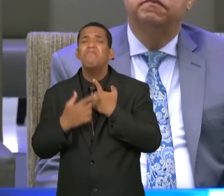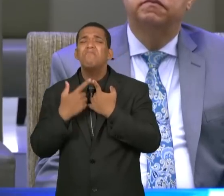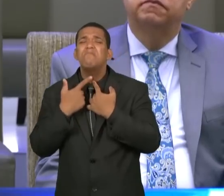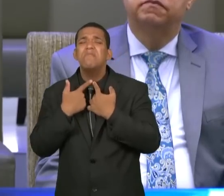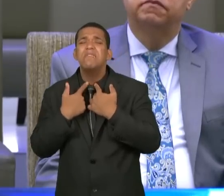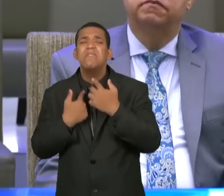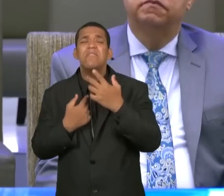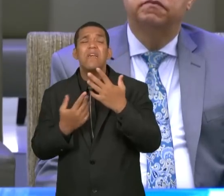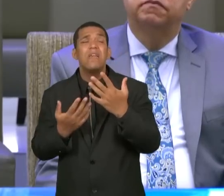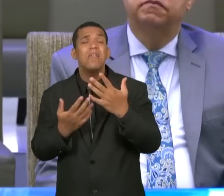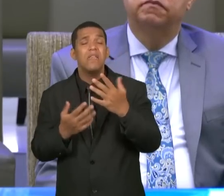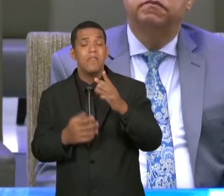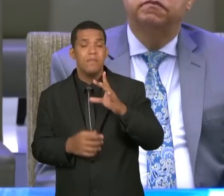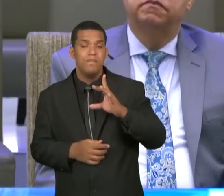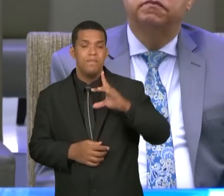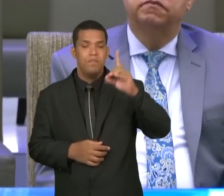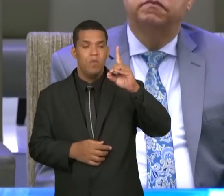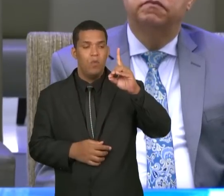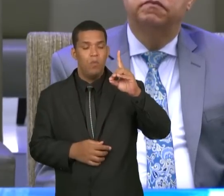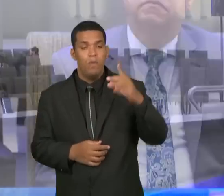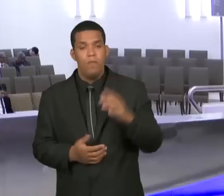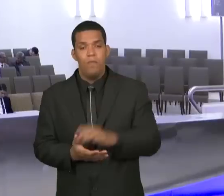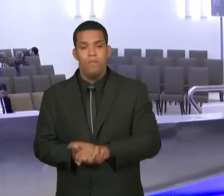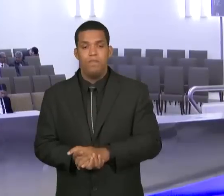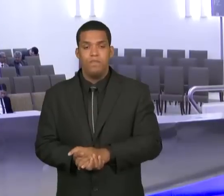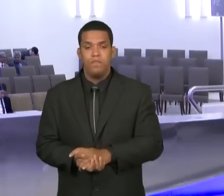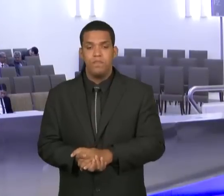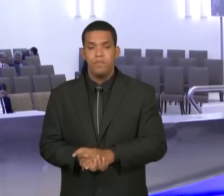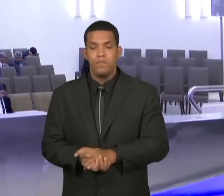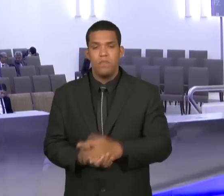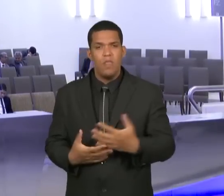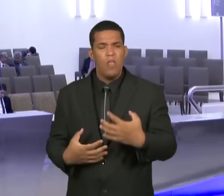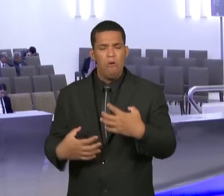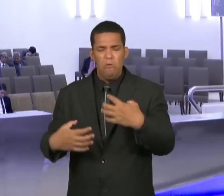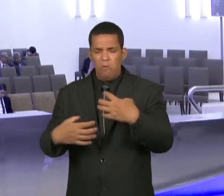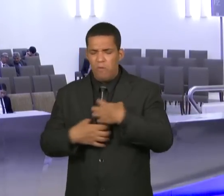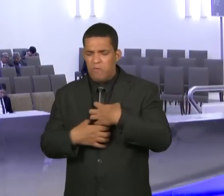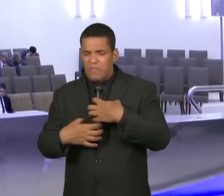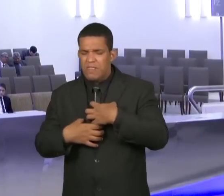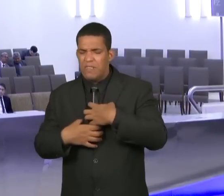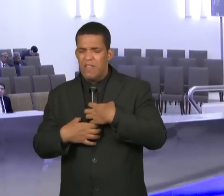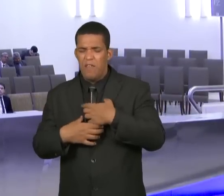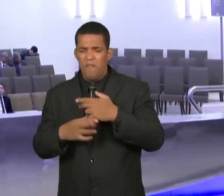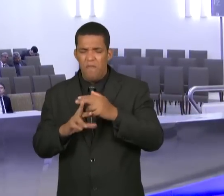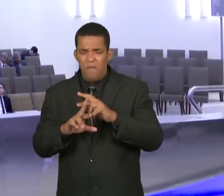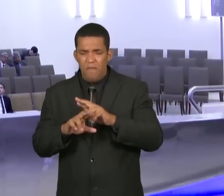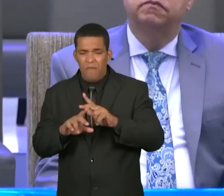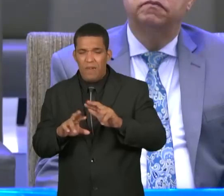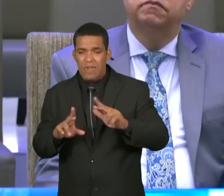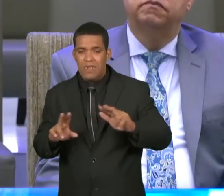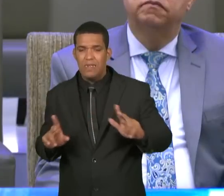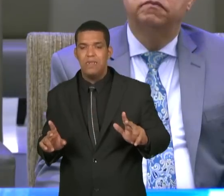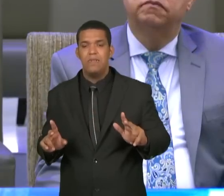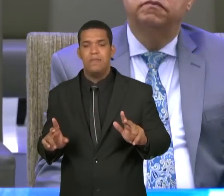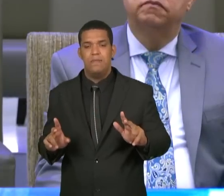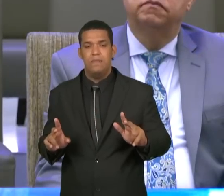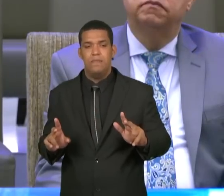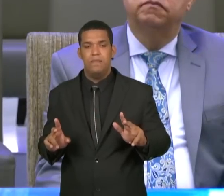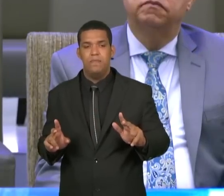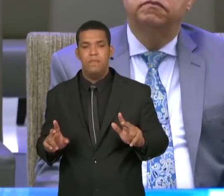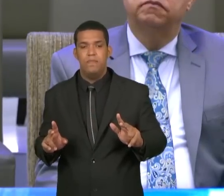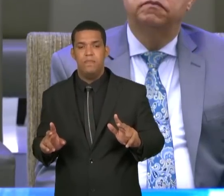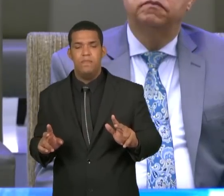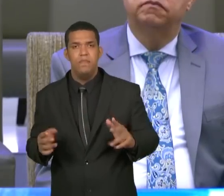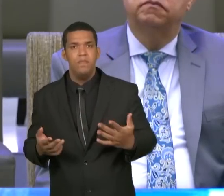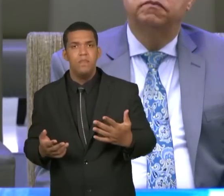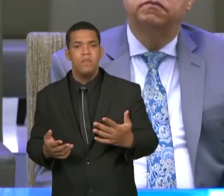você percebe que este misto de sentimentos que você sente não tem